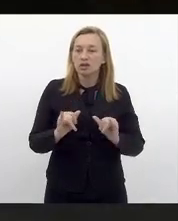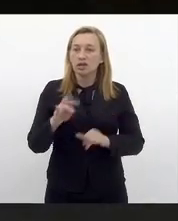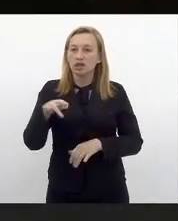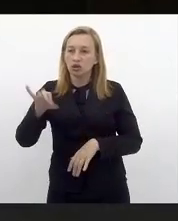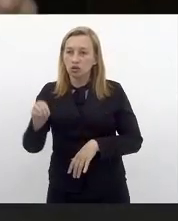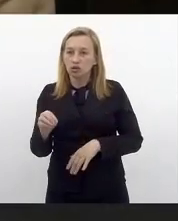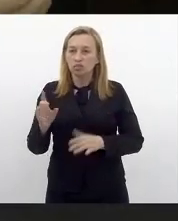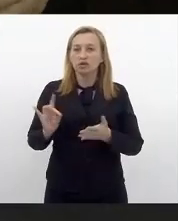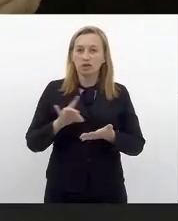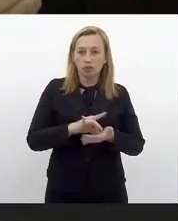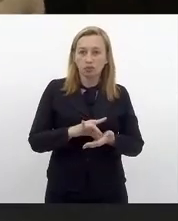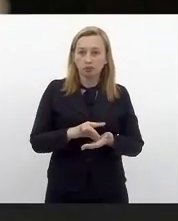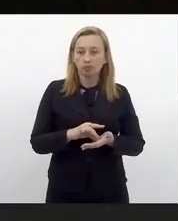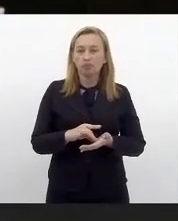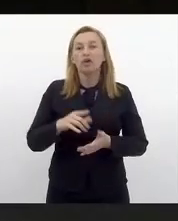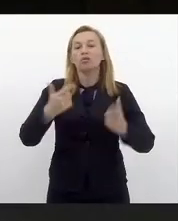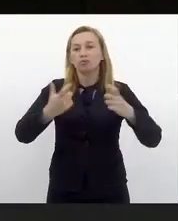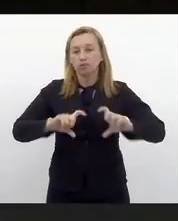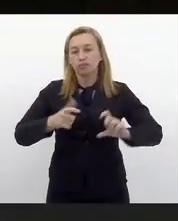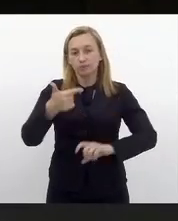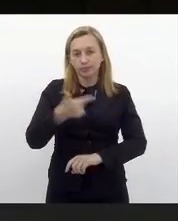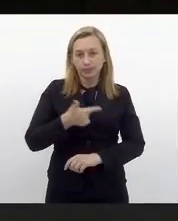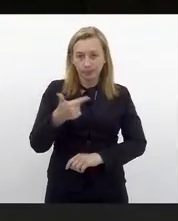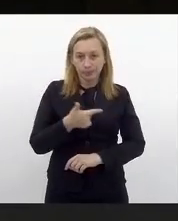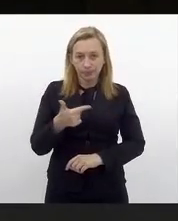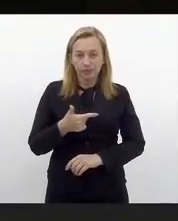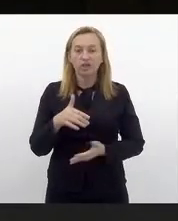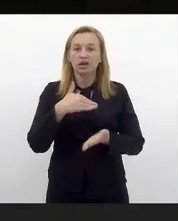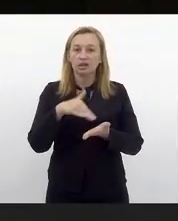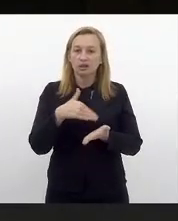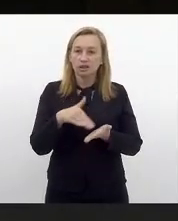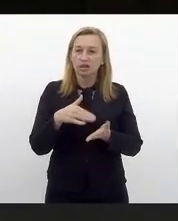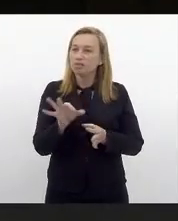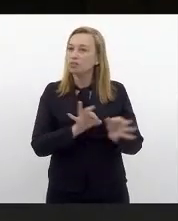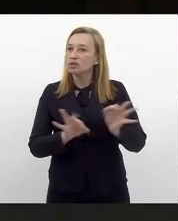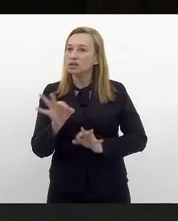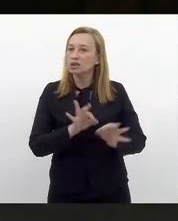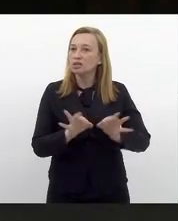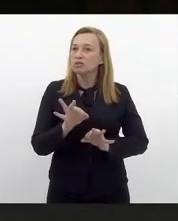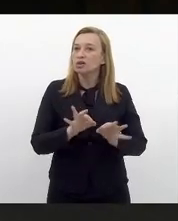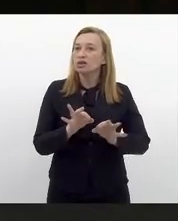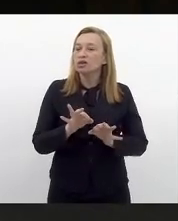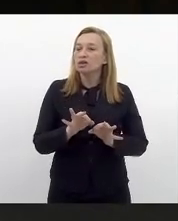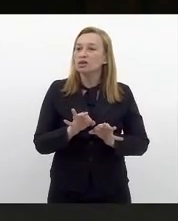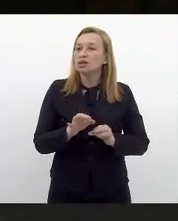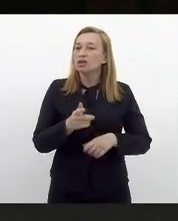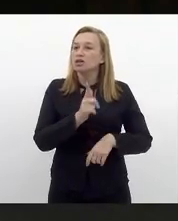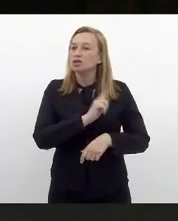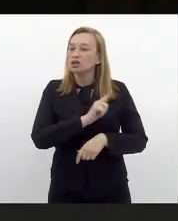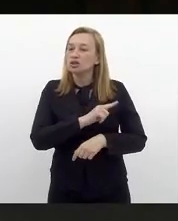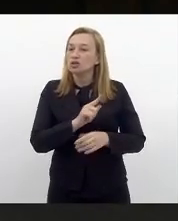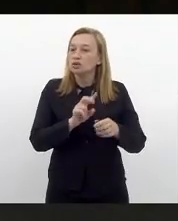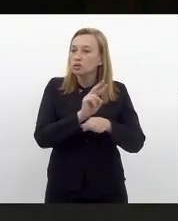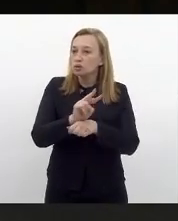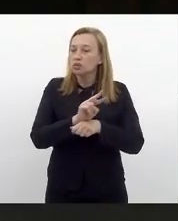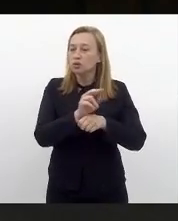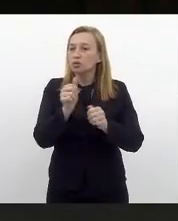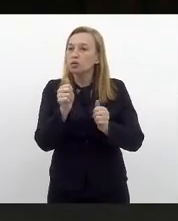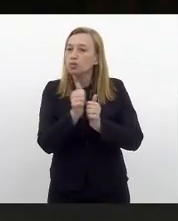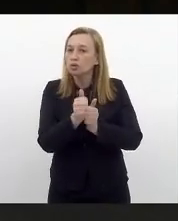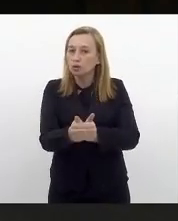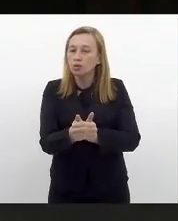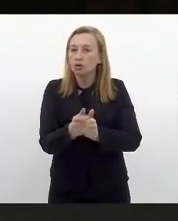oficial parágrafo segundo a secretaria de planejamento e gestão é responsável por acompanhar monitorar e